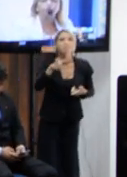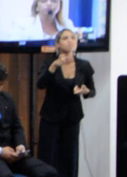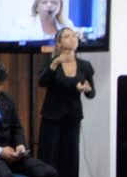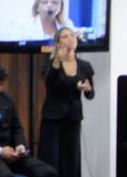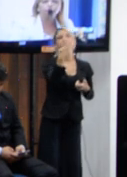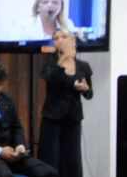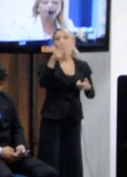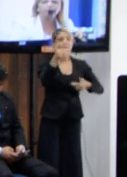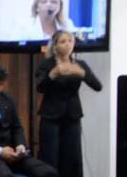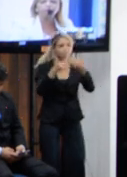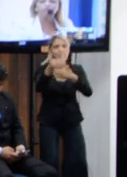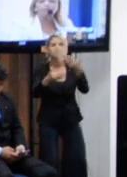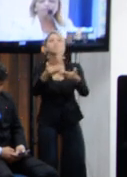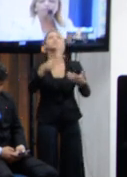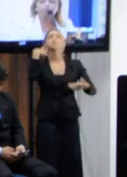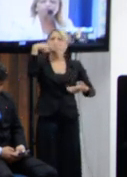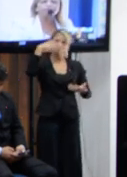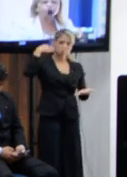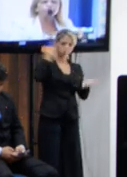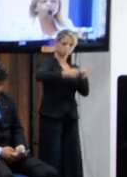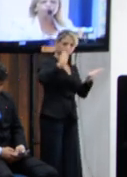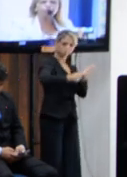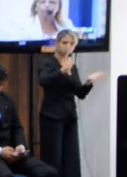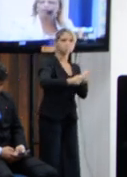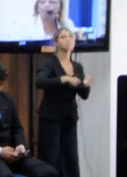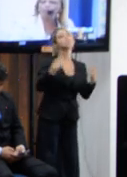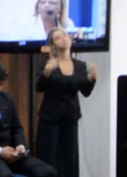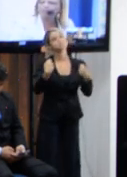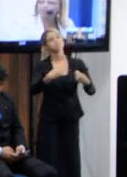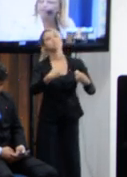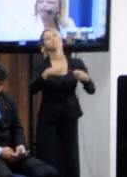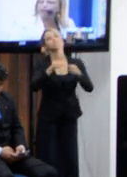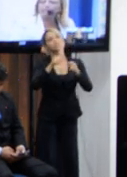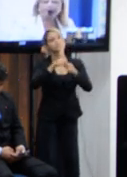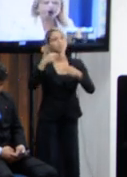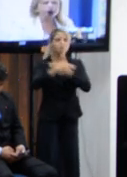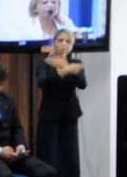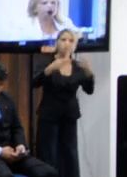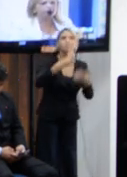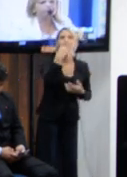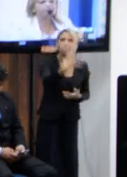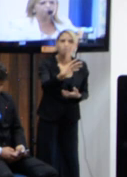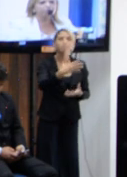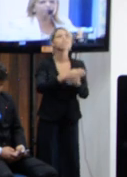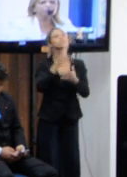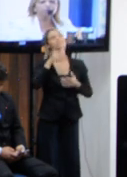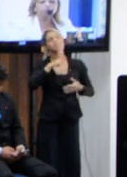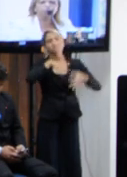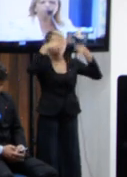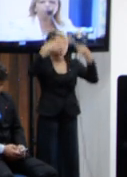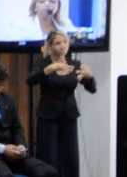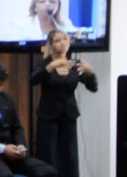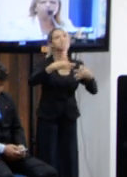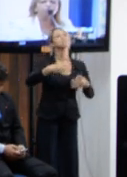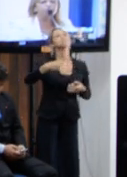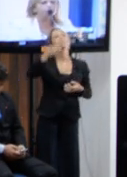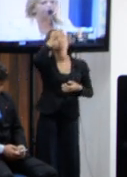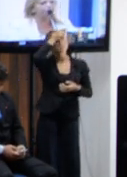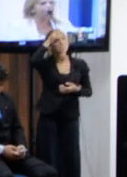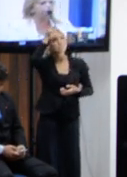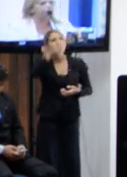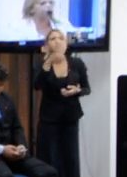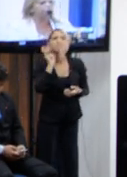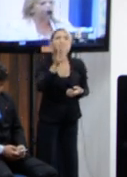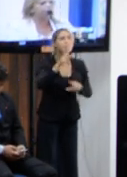somos nós que somos cobrados. Então, se o executivo funcionar bem, a Casa Legislativa sempre vai ter mais respeito, porque nós vamos